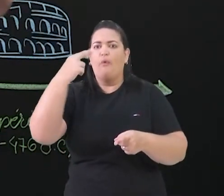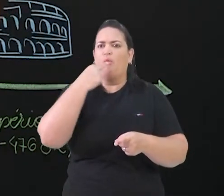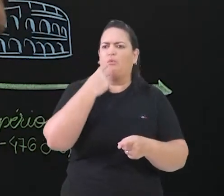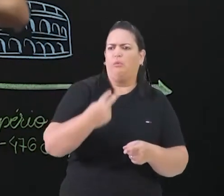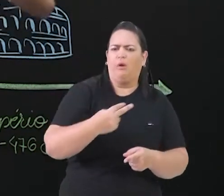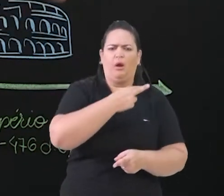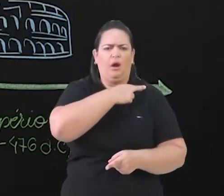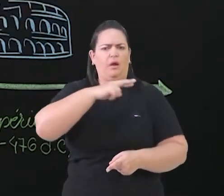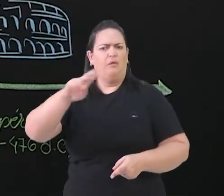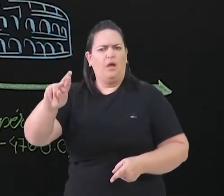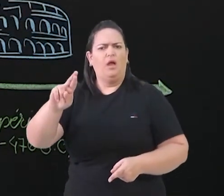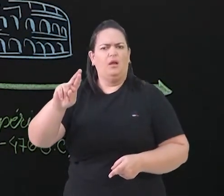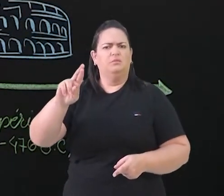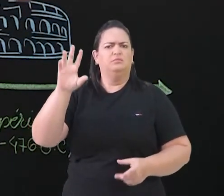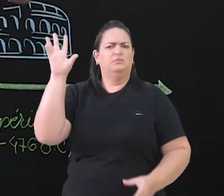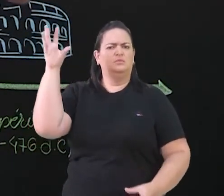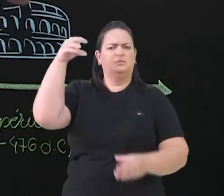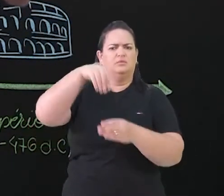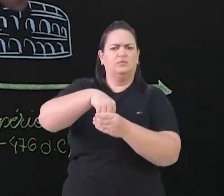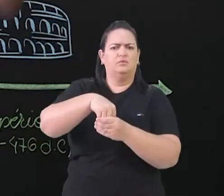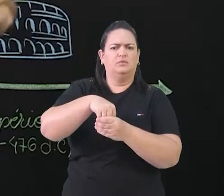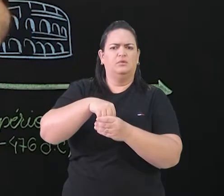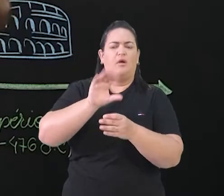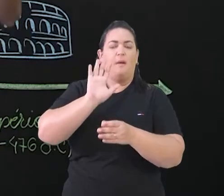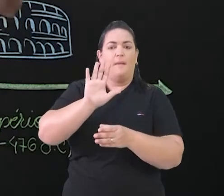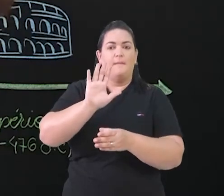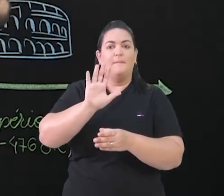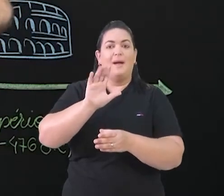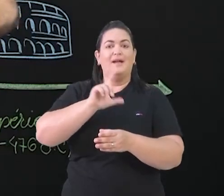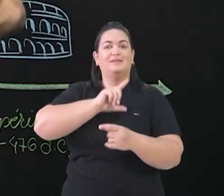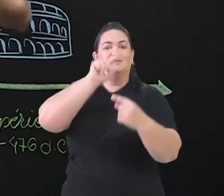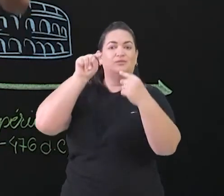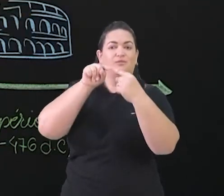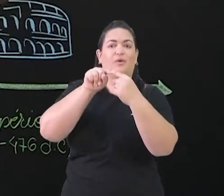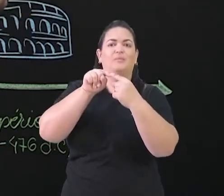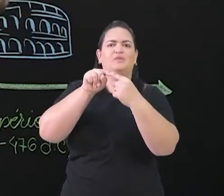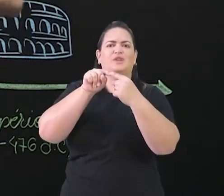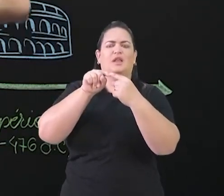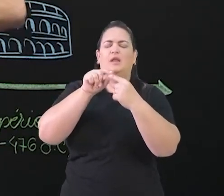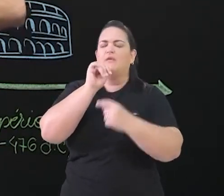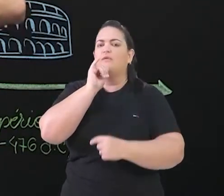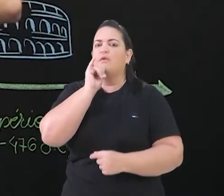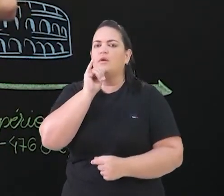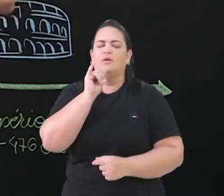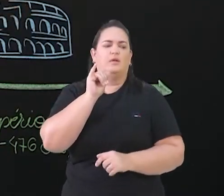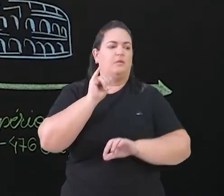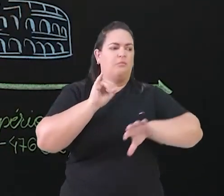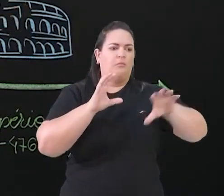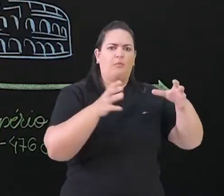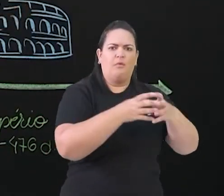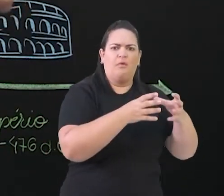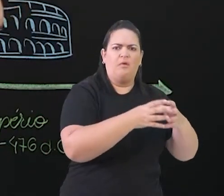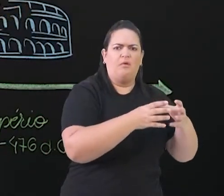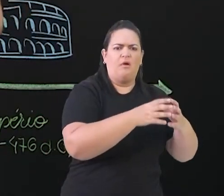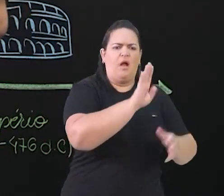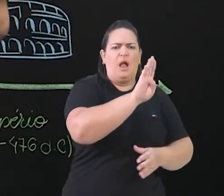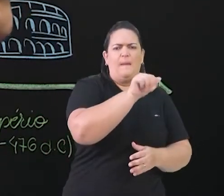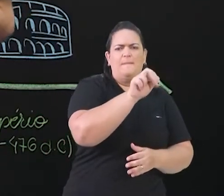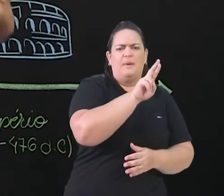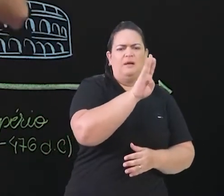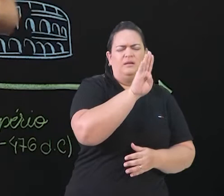língua, a religião, mas que a ideia, sobretudo, é fazer a diferença para o bárbaro, que era aquele que não tinha